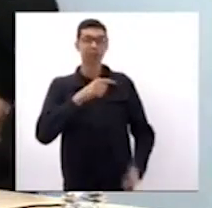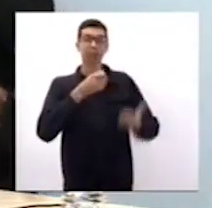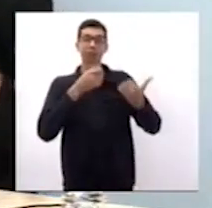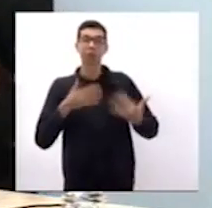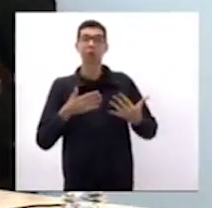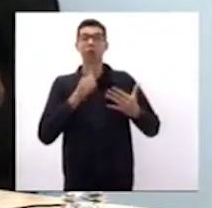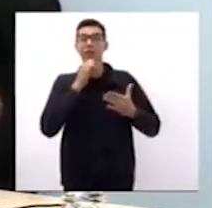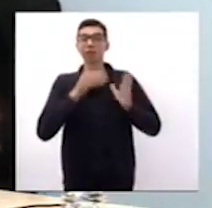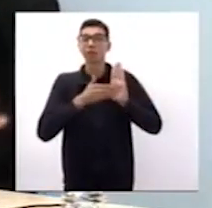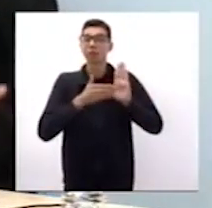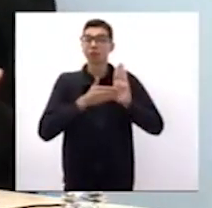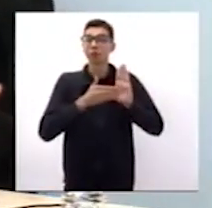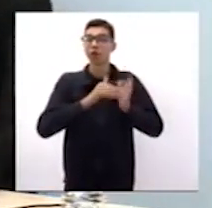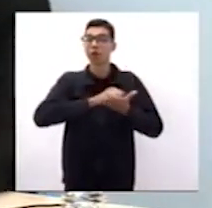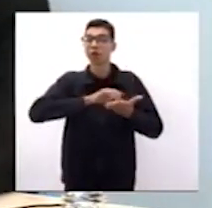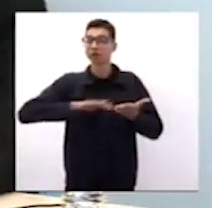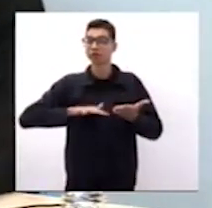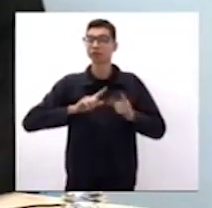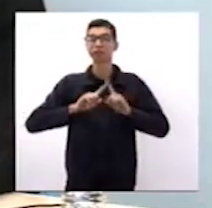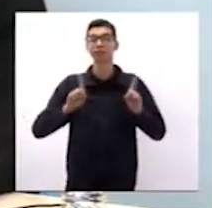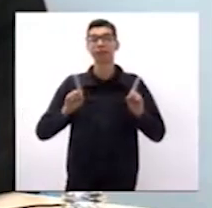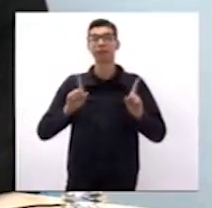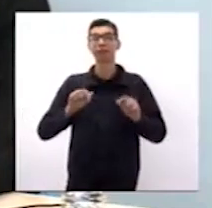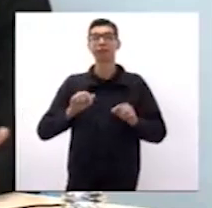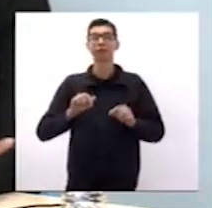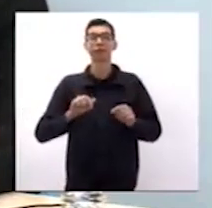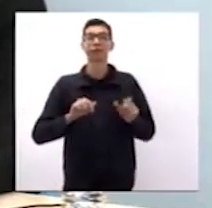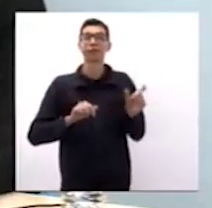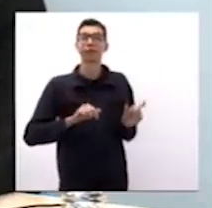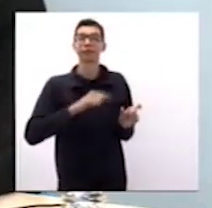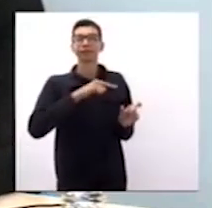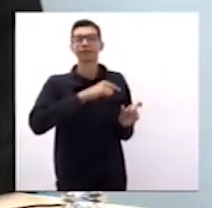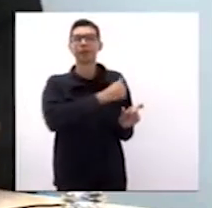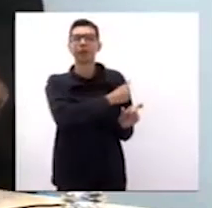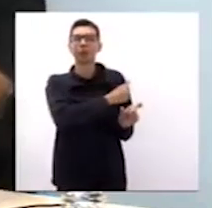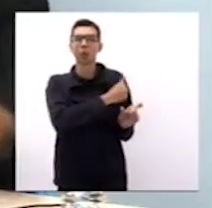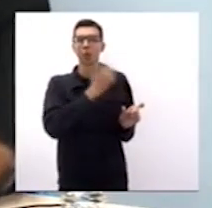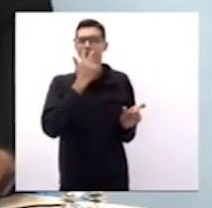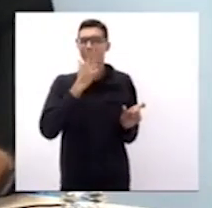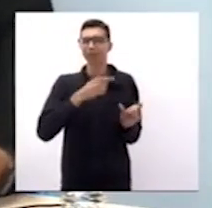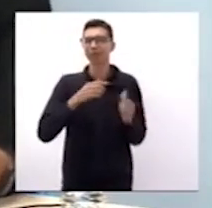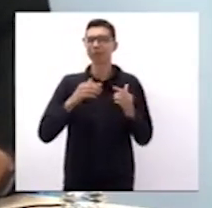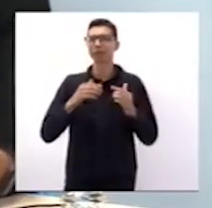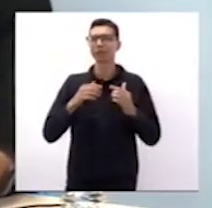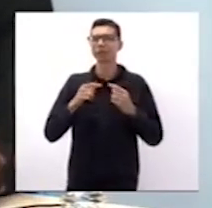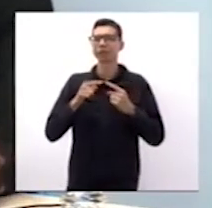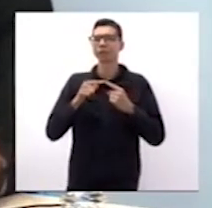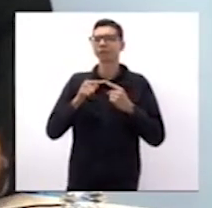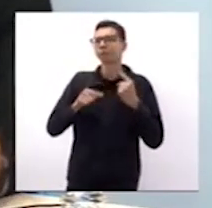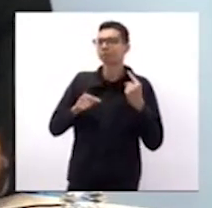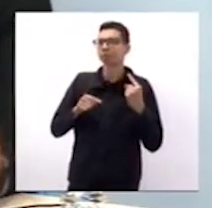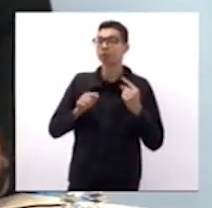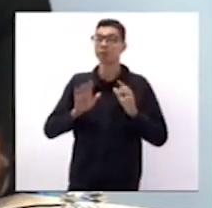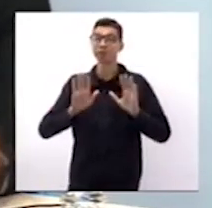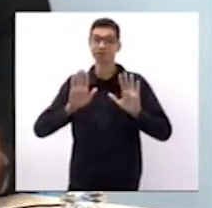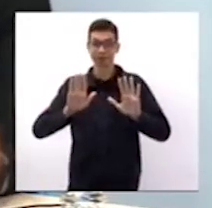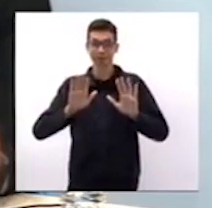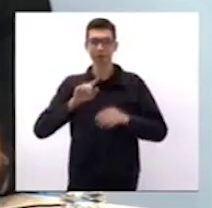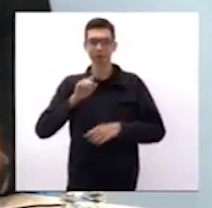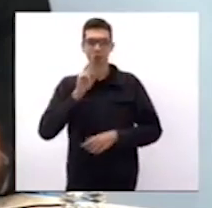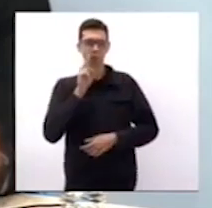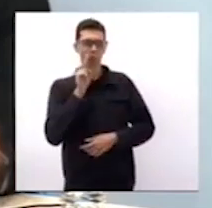aluno está ali meio querendo, né, praticar uma indisciplina, que você olha para ele e ele entende, poxa, é